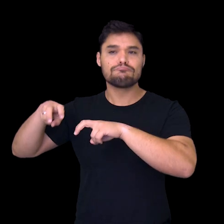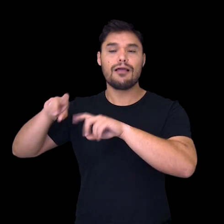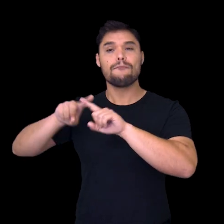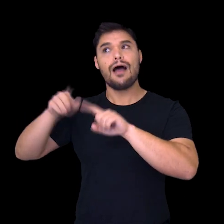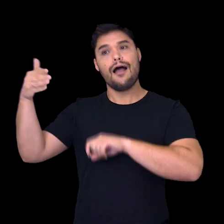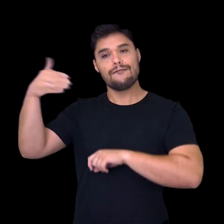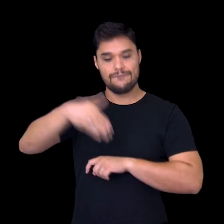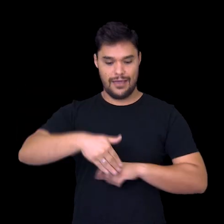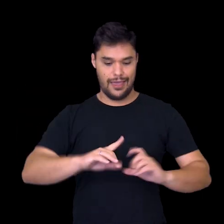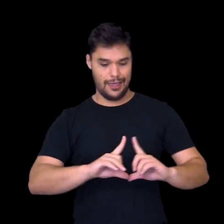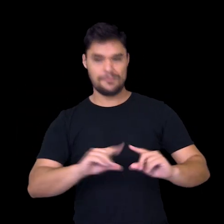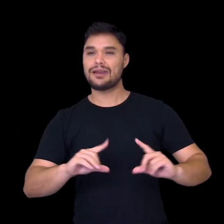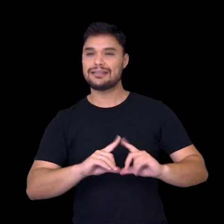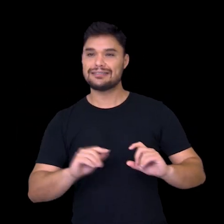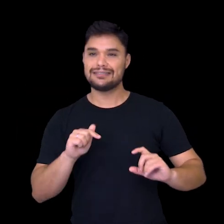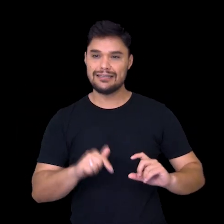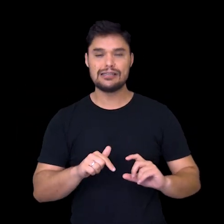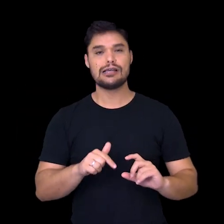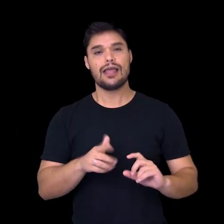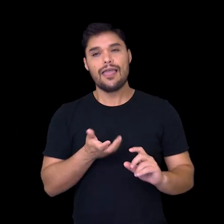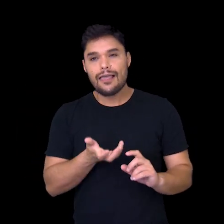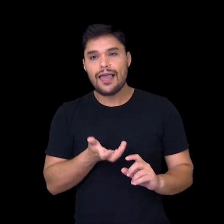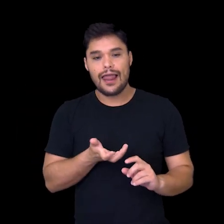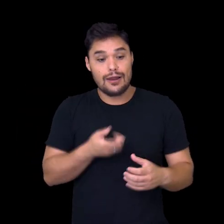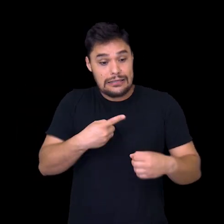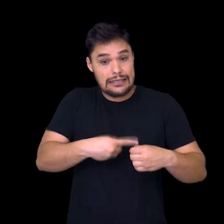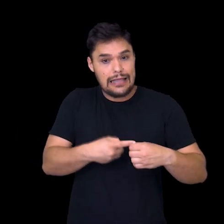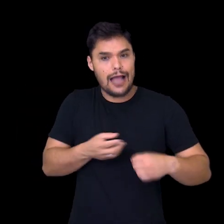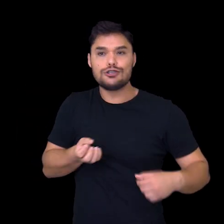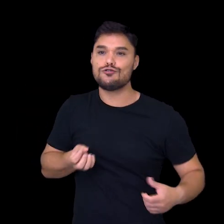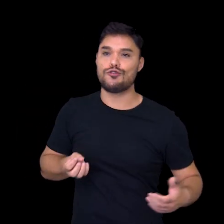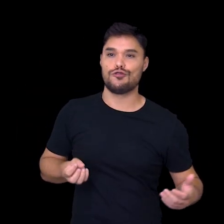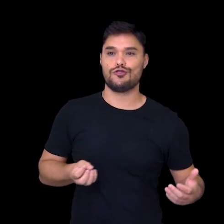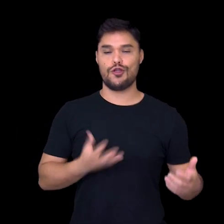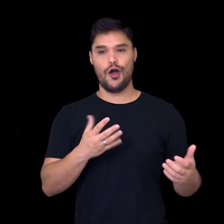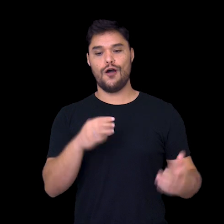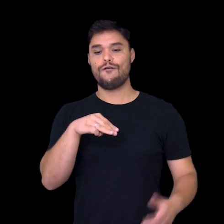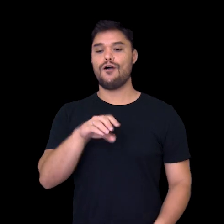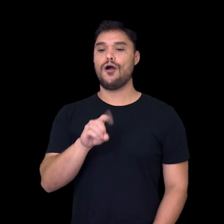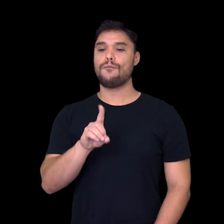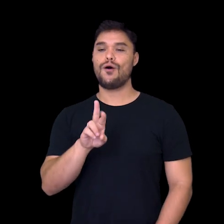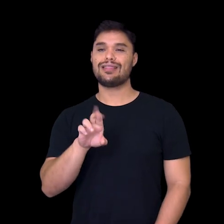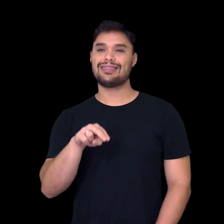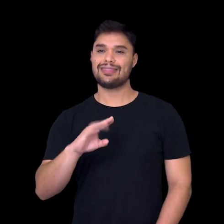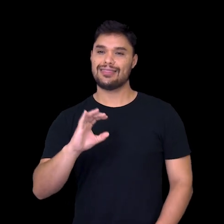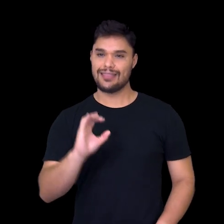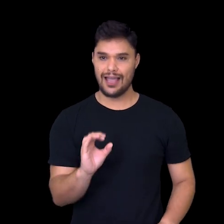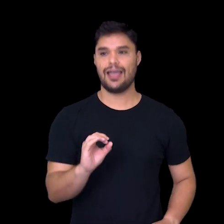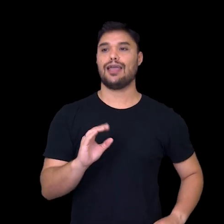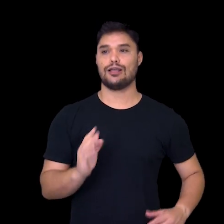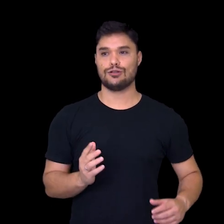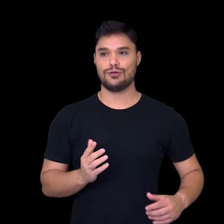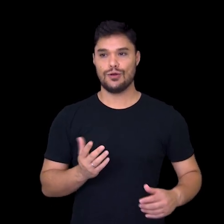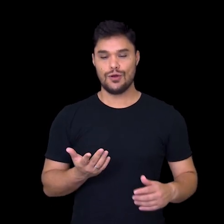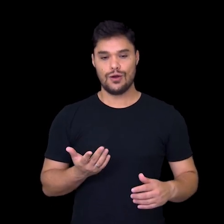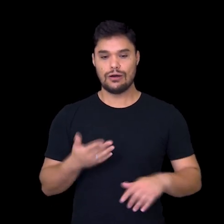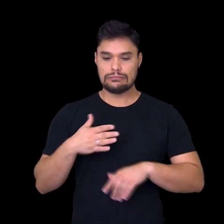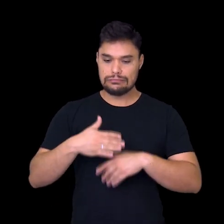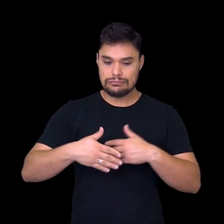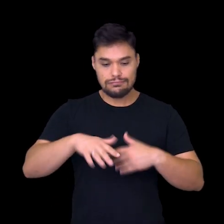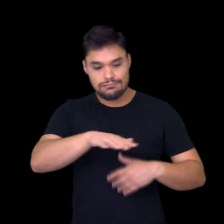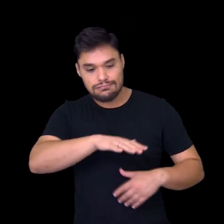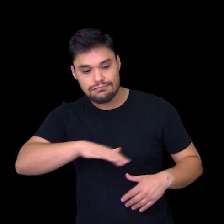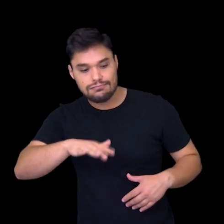estão vindo nessa expectativa da modernidade, né? A ideia de modernidade, a ideia